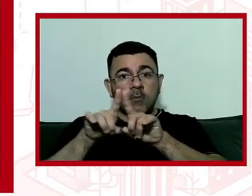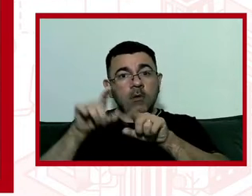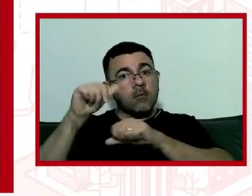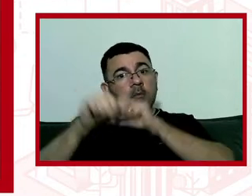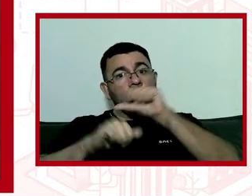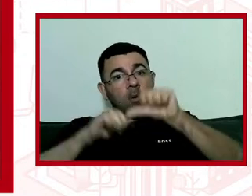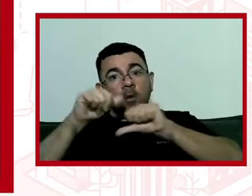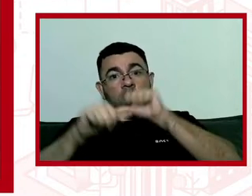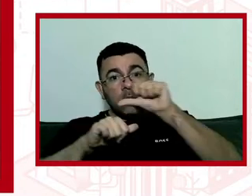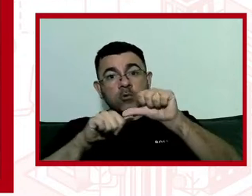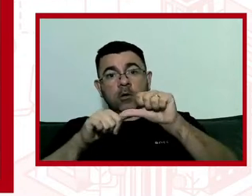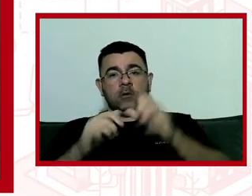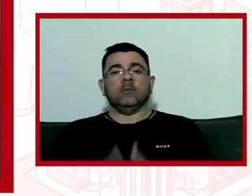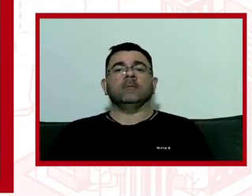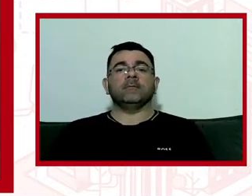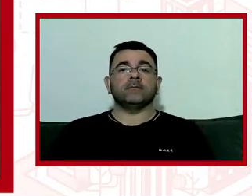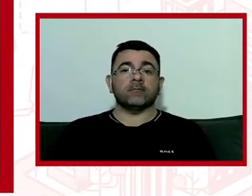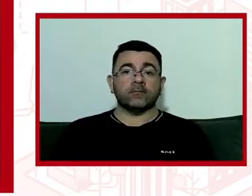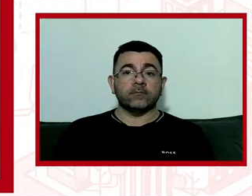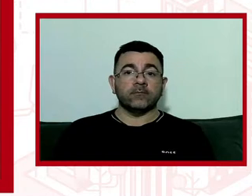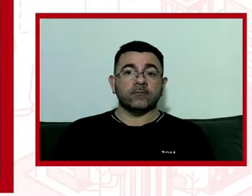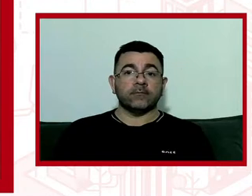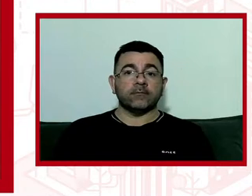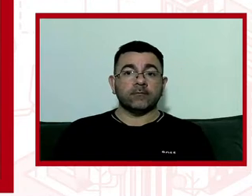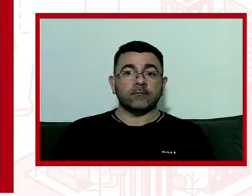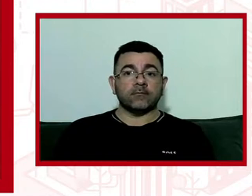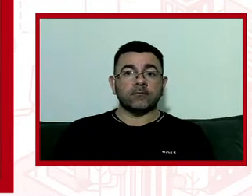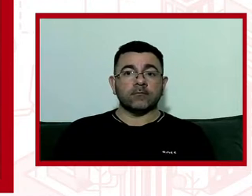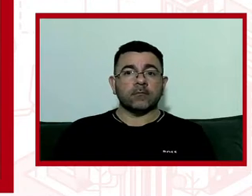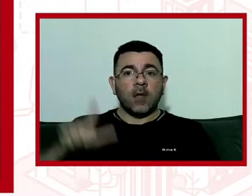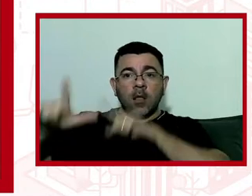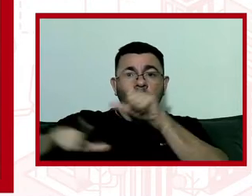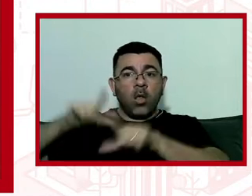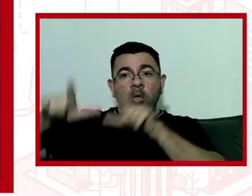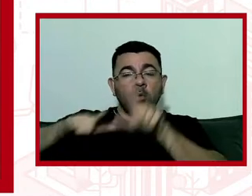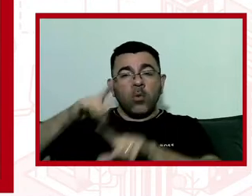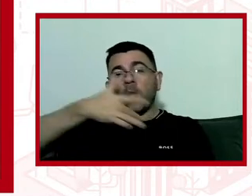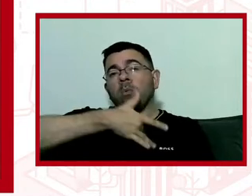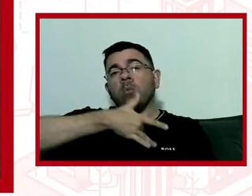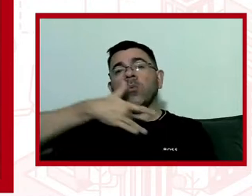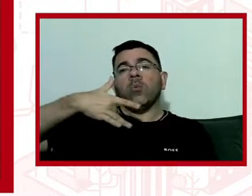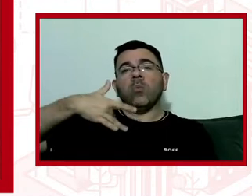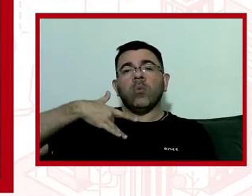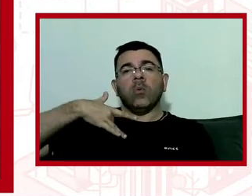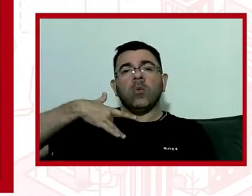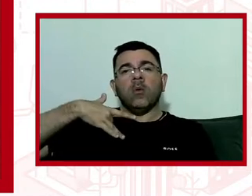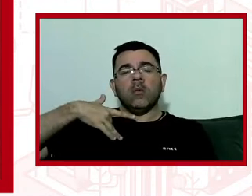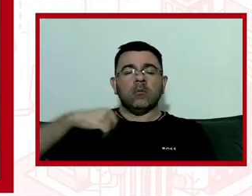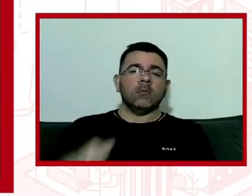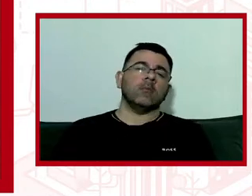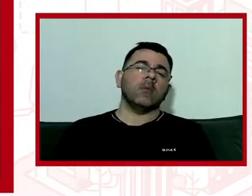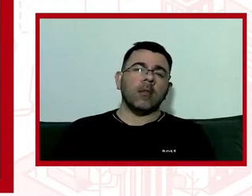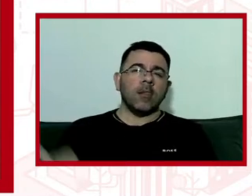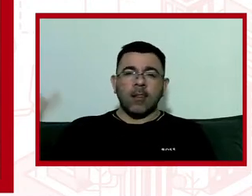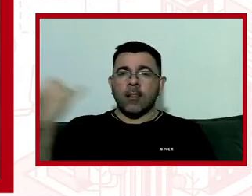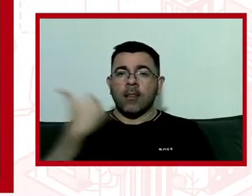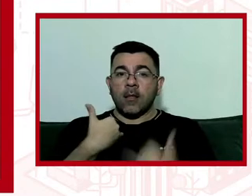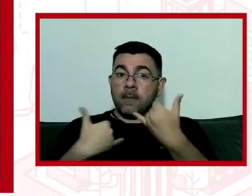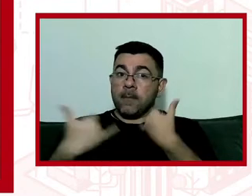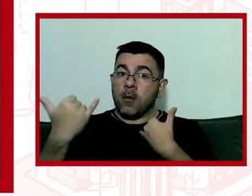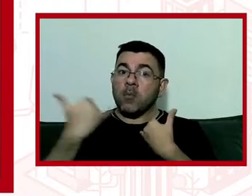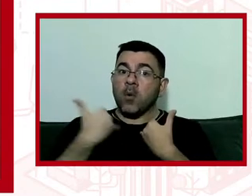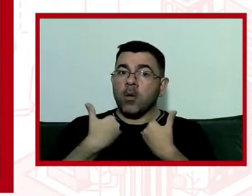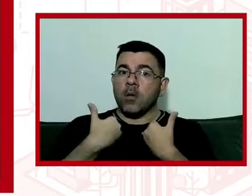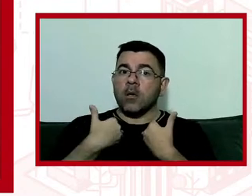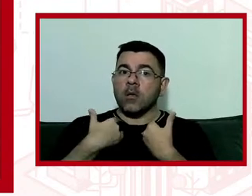tinha eh para todos os serviços de saúde a gente tem dados patrocinados então a gente